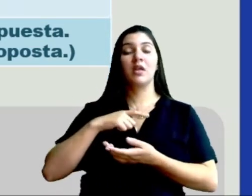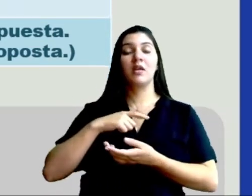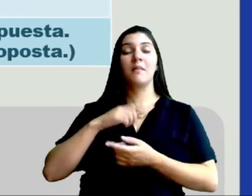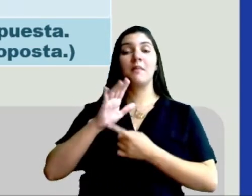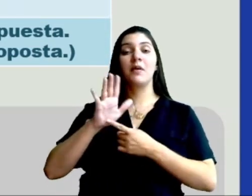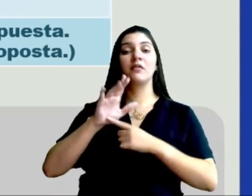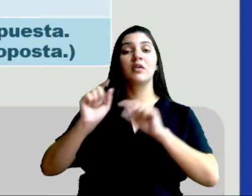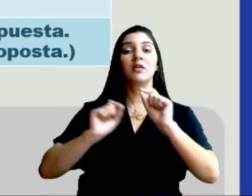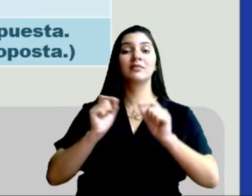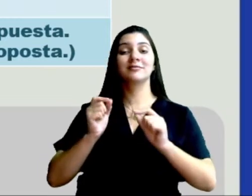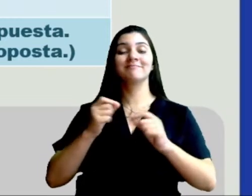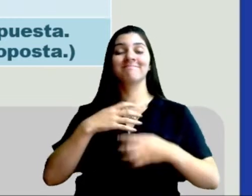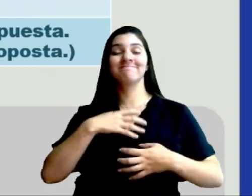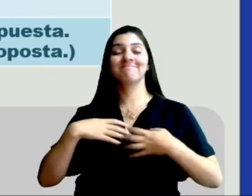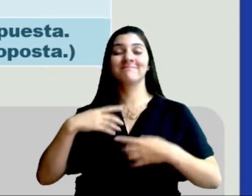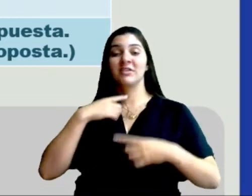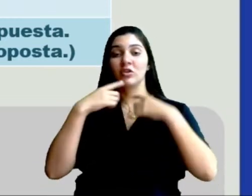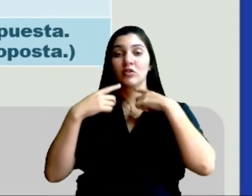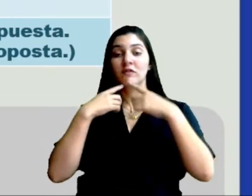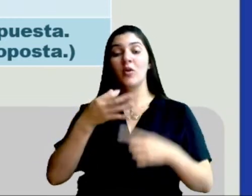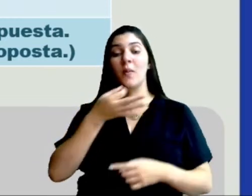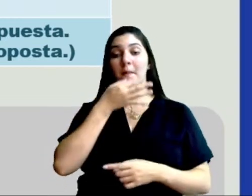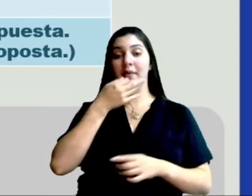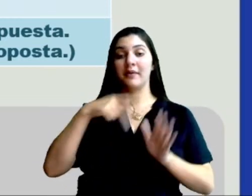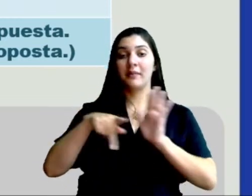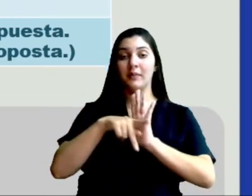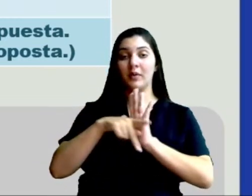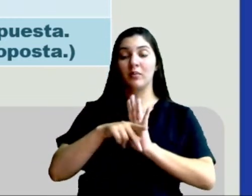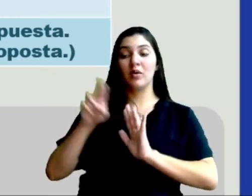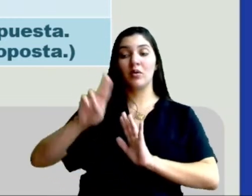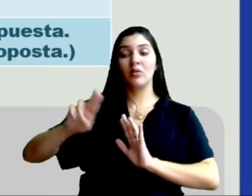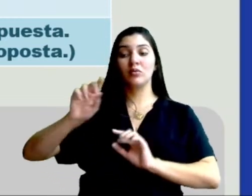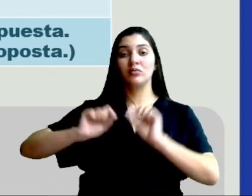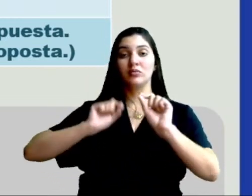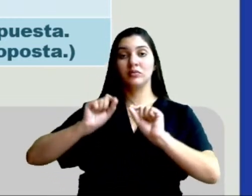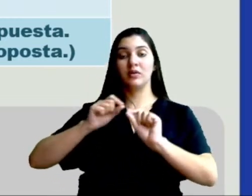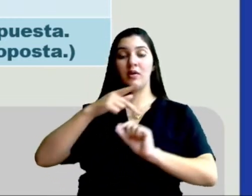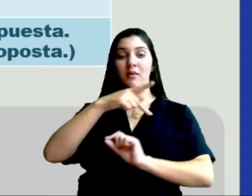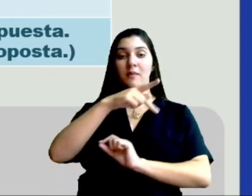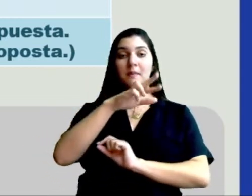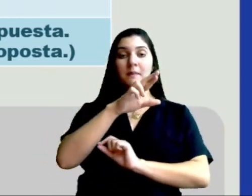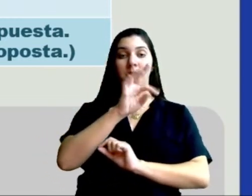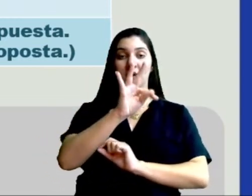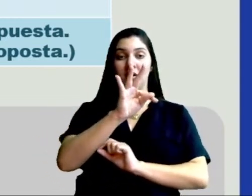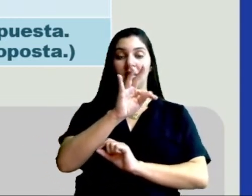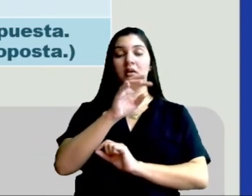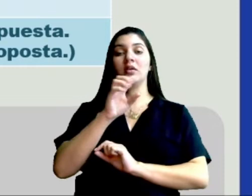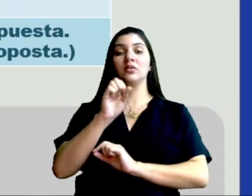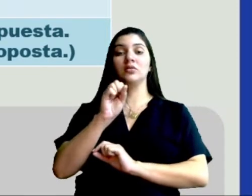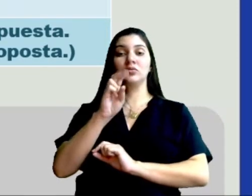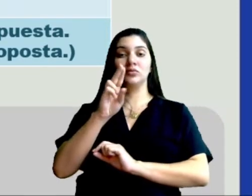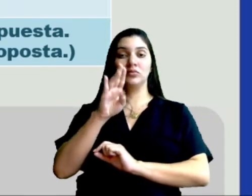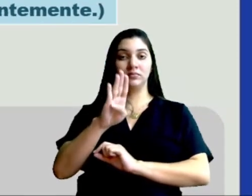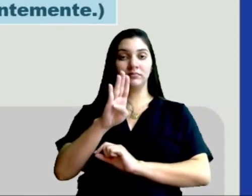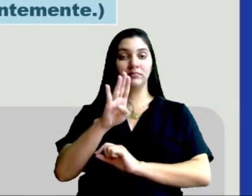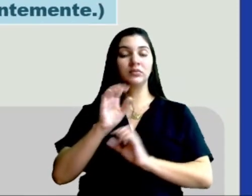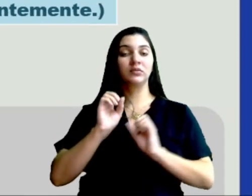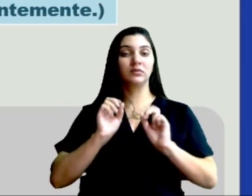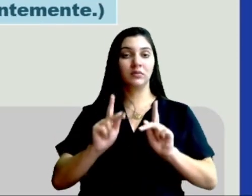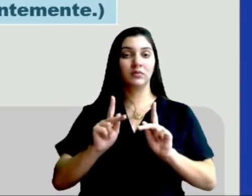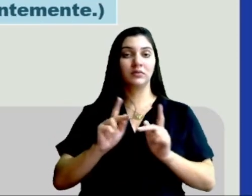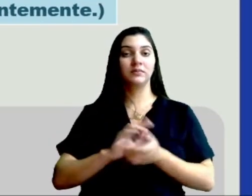expressar incerteza ou opinião própria, eu uso o pretérito do subjuntivo, tá